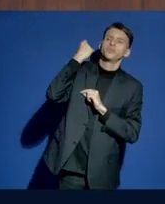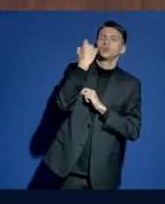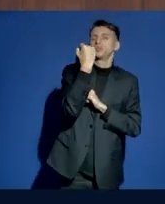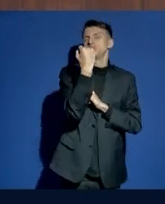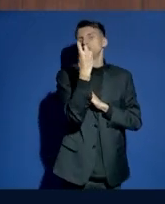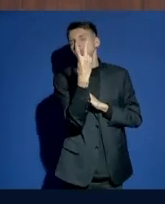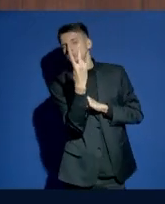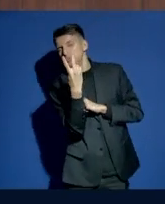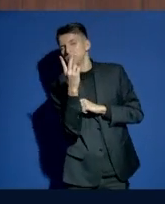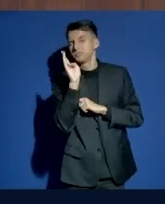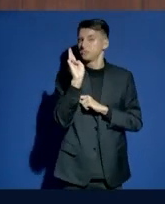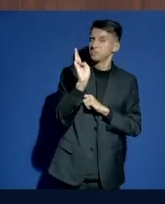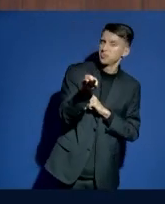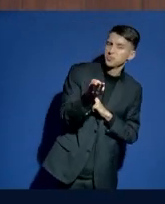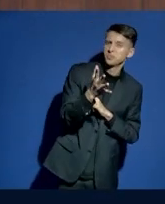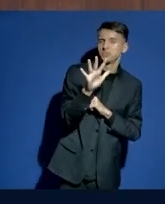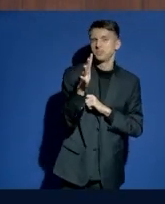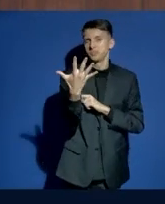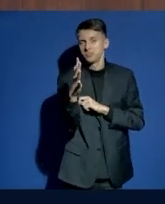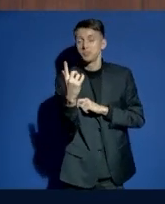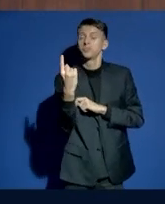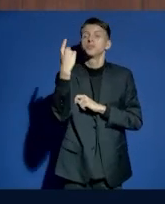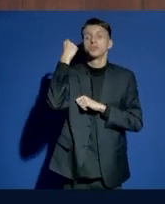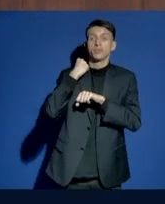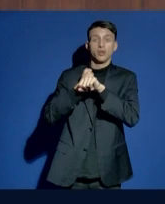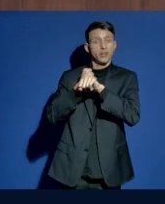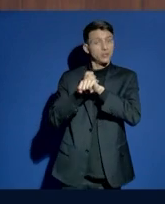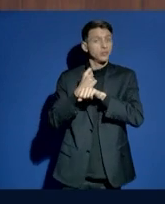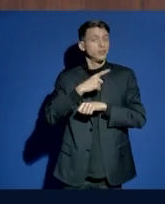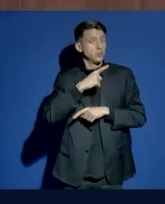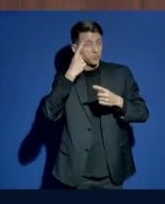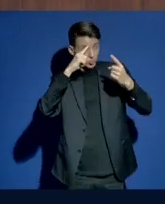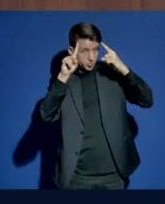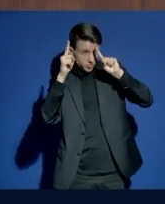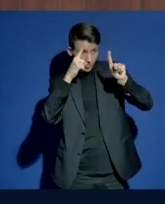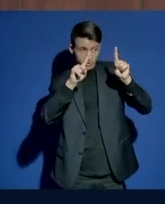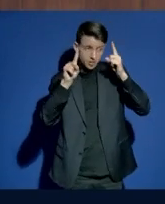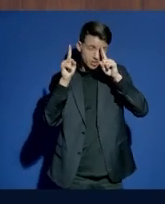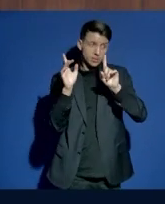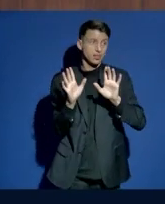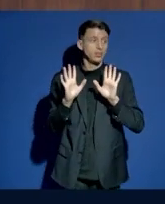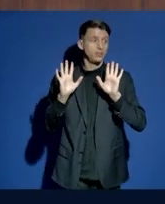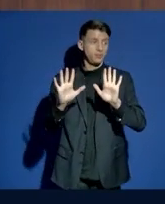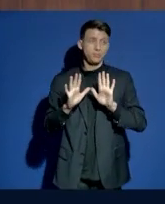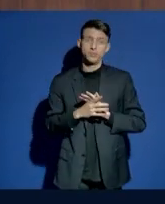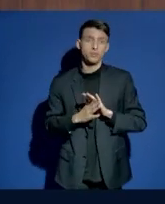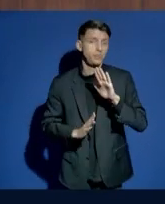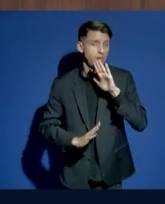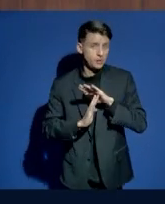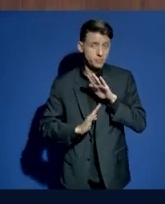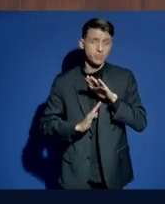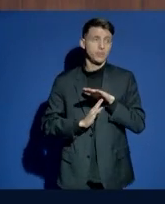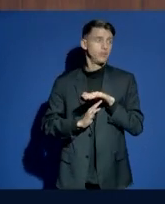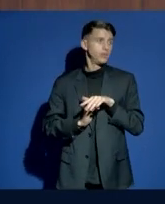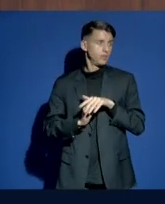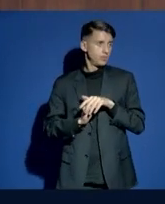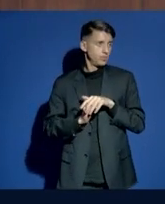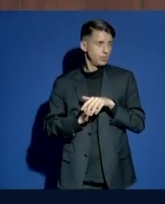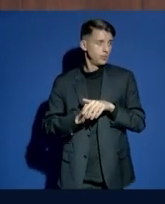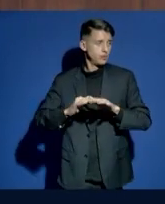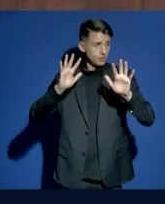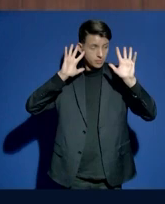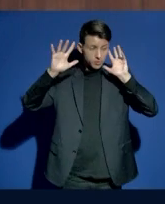de anos. Existem dúvidas, mas não mais que 8 milhões de anos. Então, o que